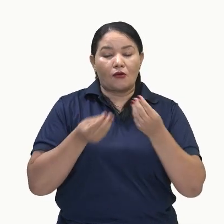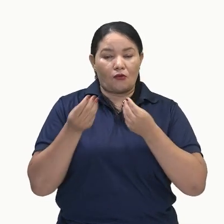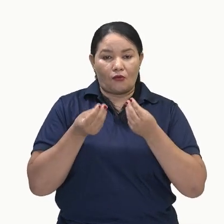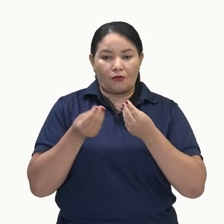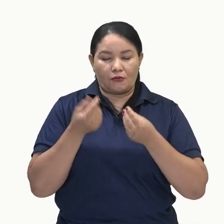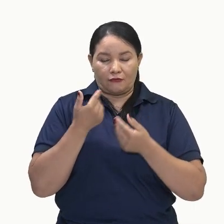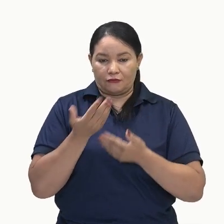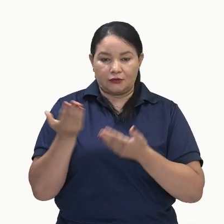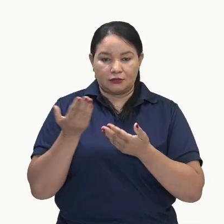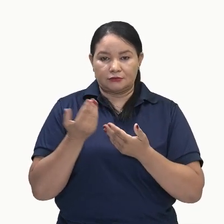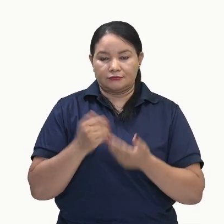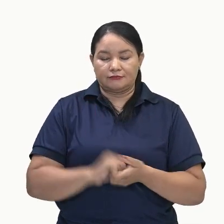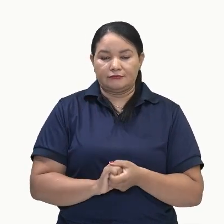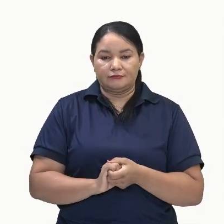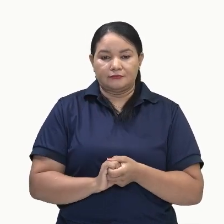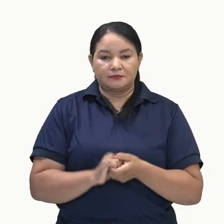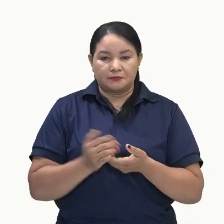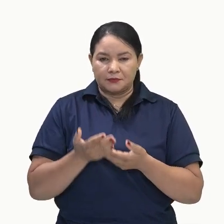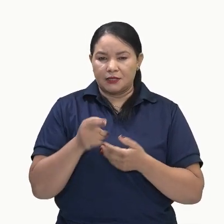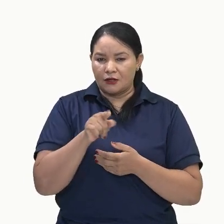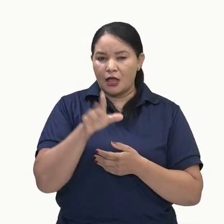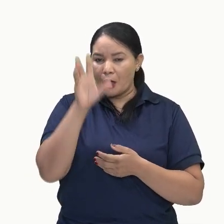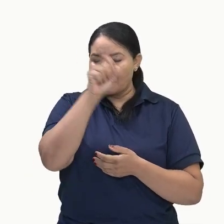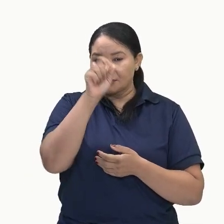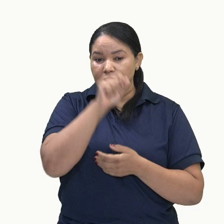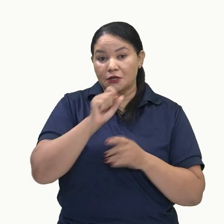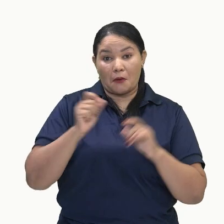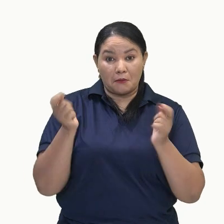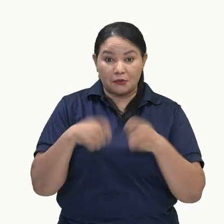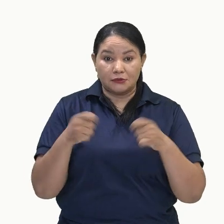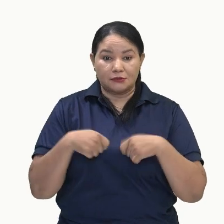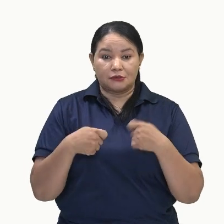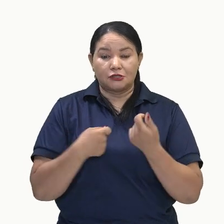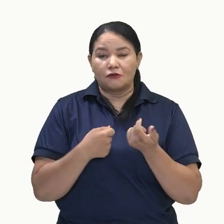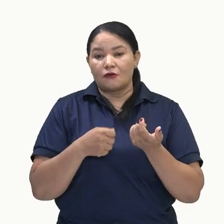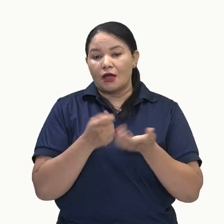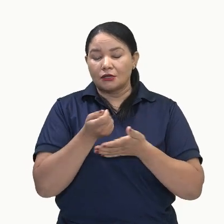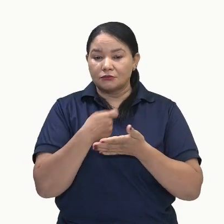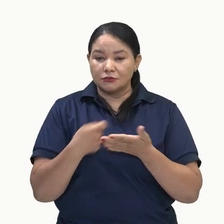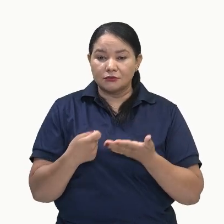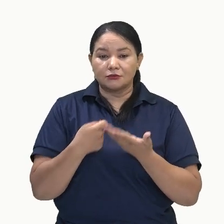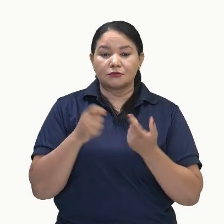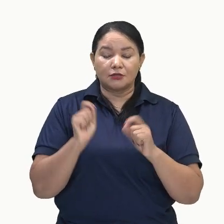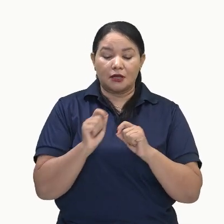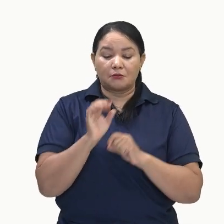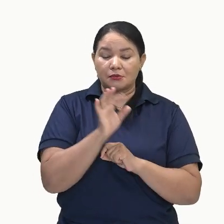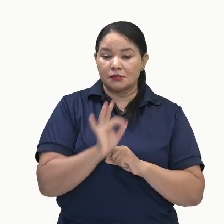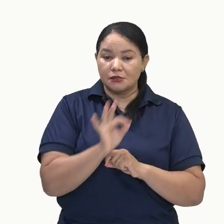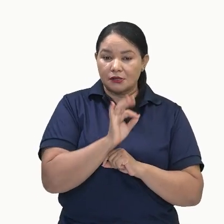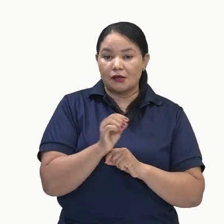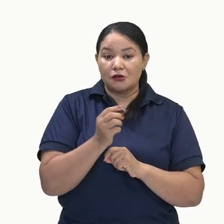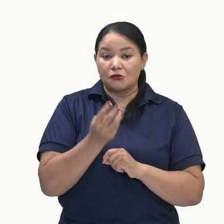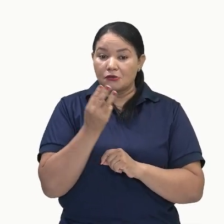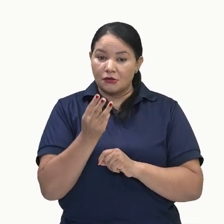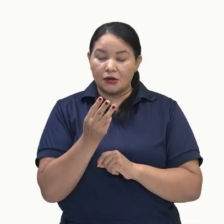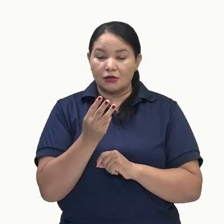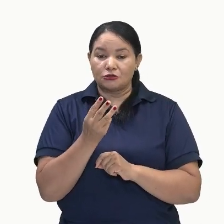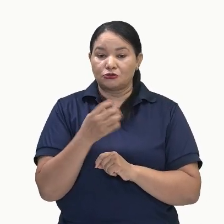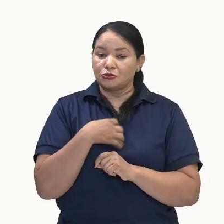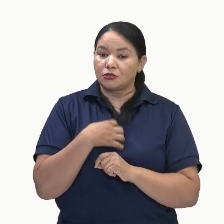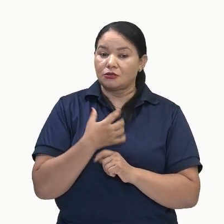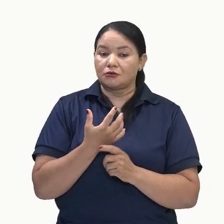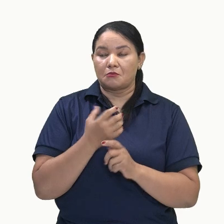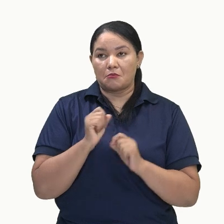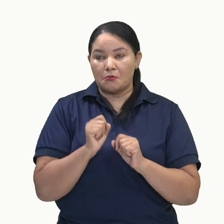podemos representar? Você aprendeu agora há pouco que podemos representar o cálculo da porcentagem de 3 maneiras. Na forma de